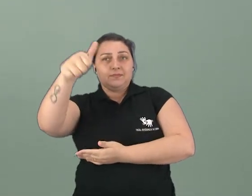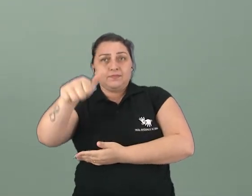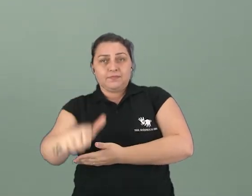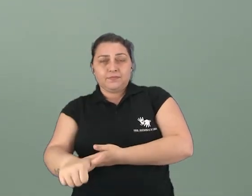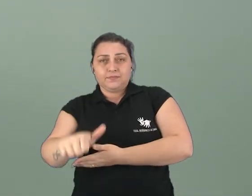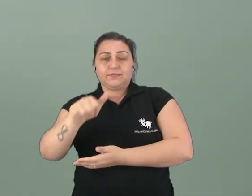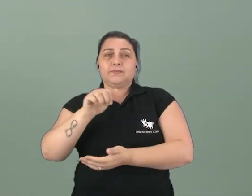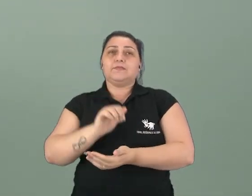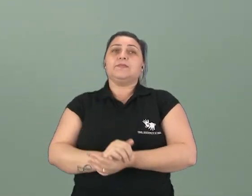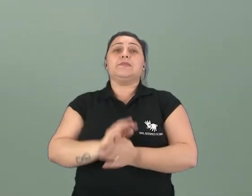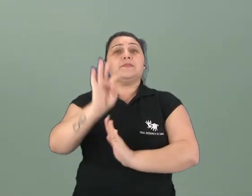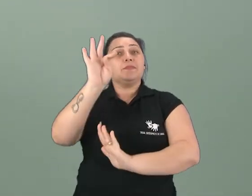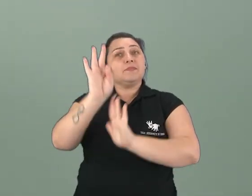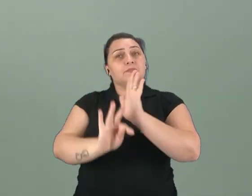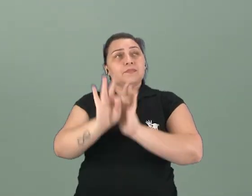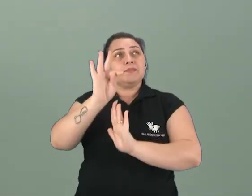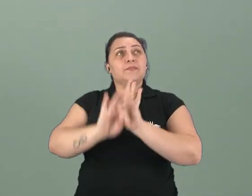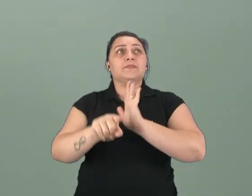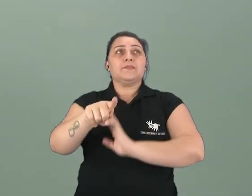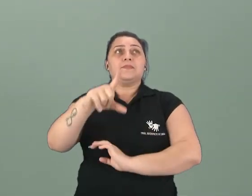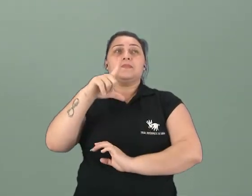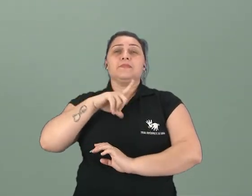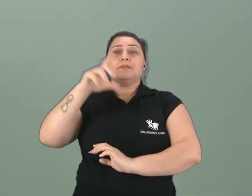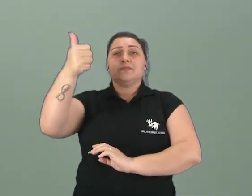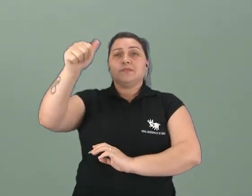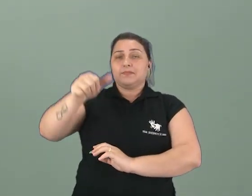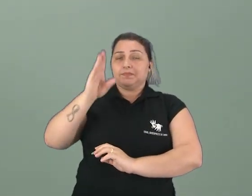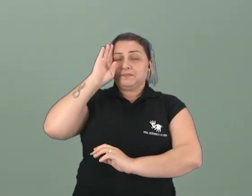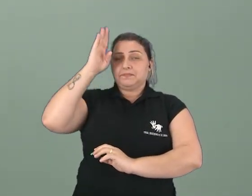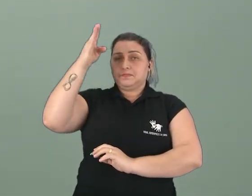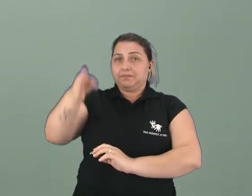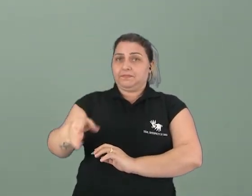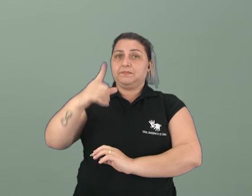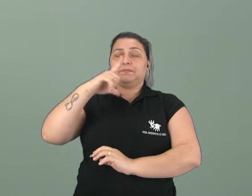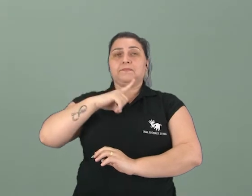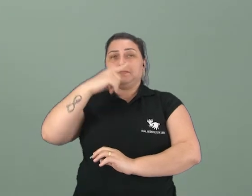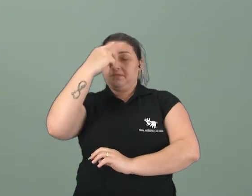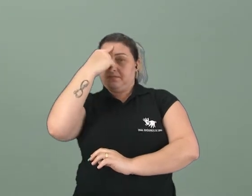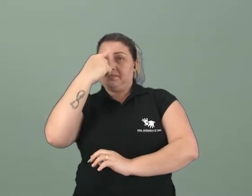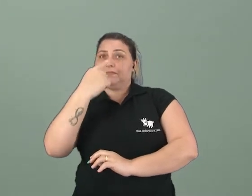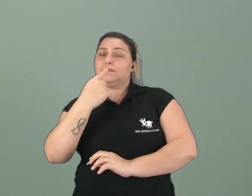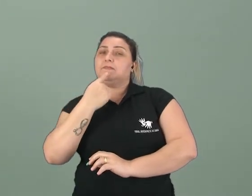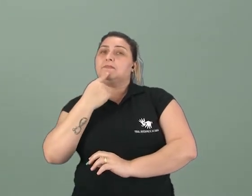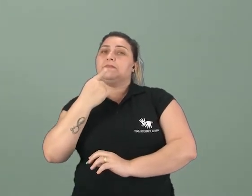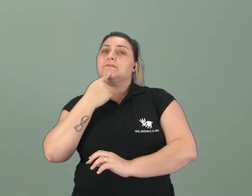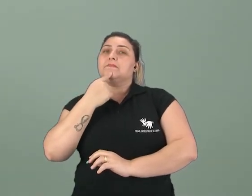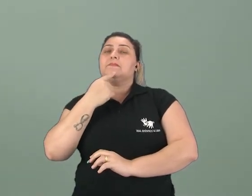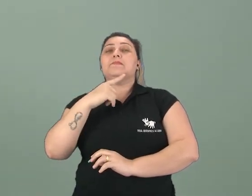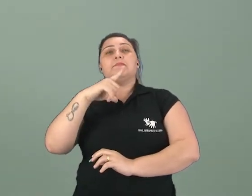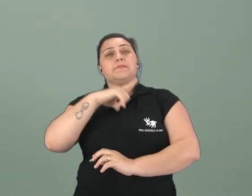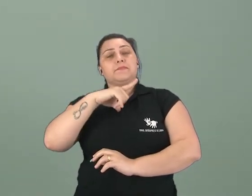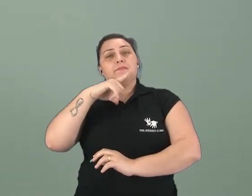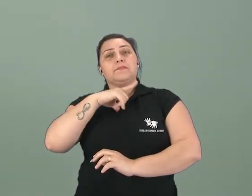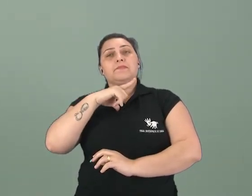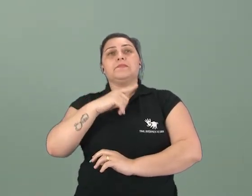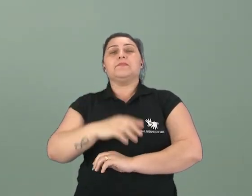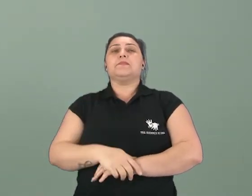analisar, né, um texto, você tem que analisar, principalmente quando tiver imagens, né? E quando